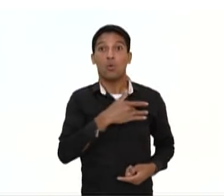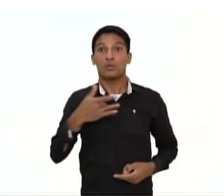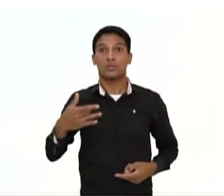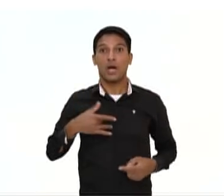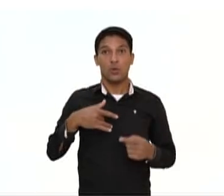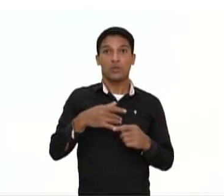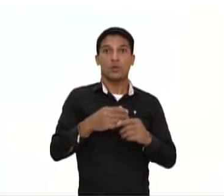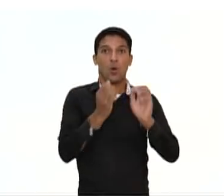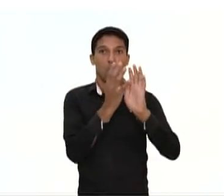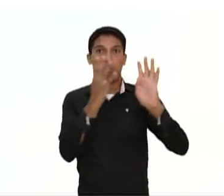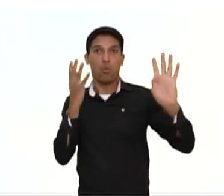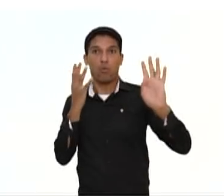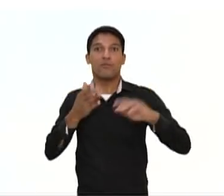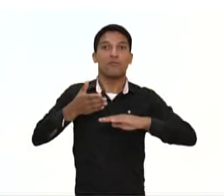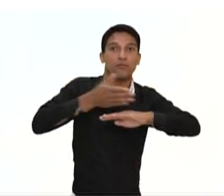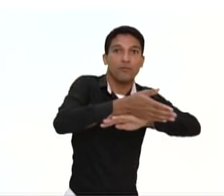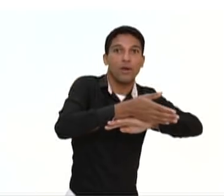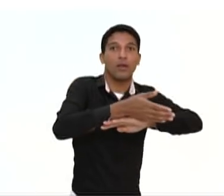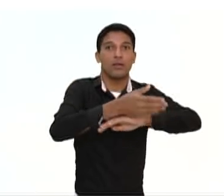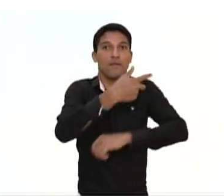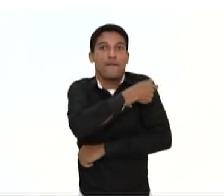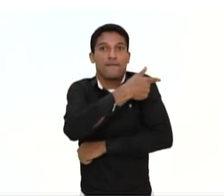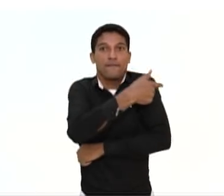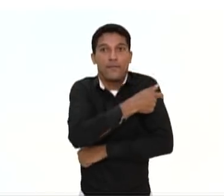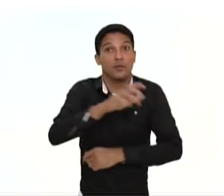essa primeira parte e já volto com o resto.